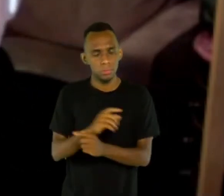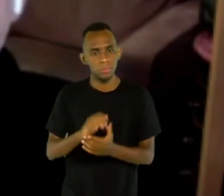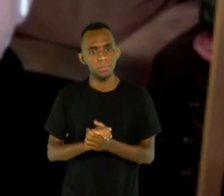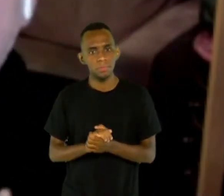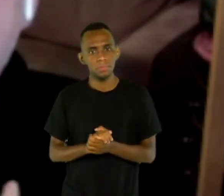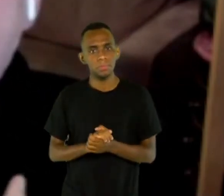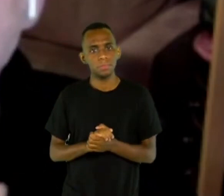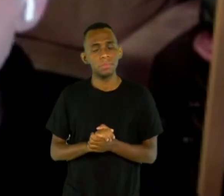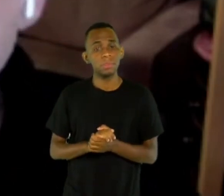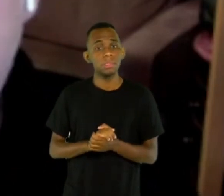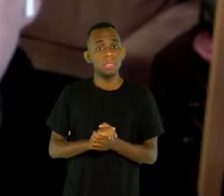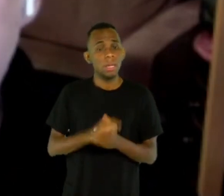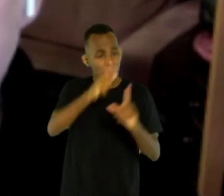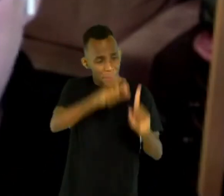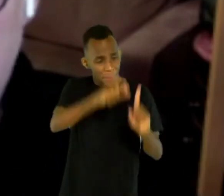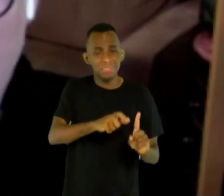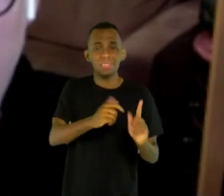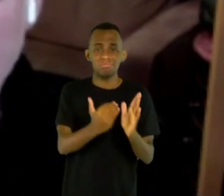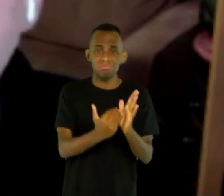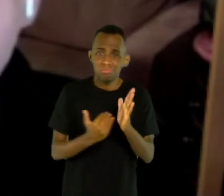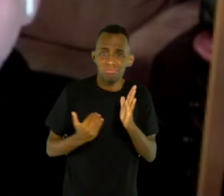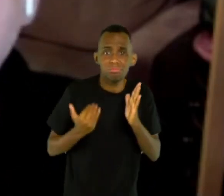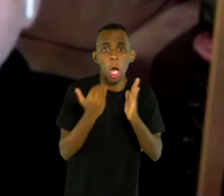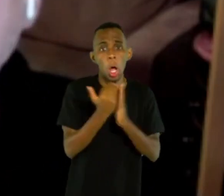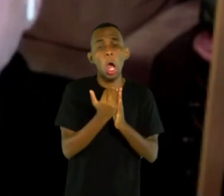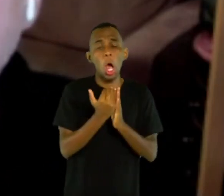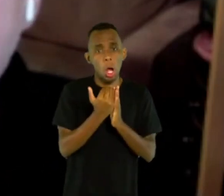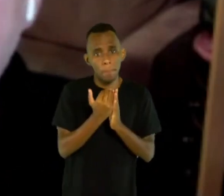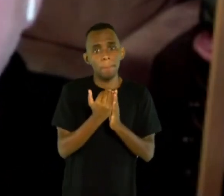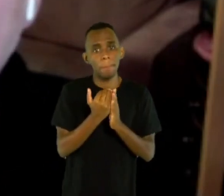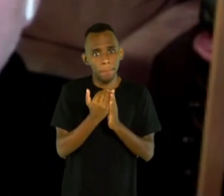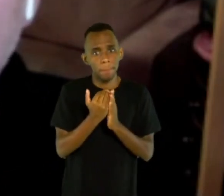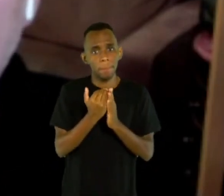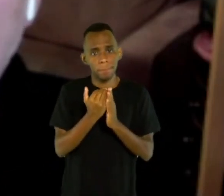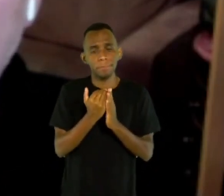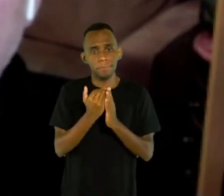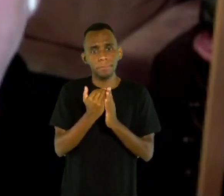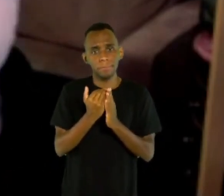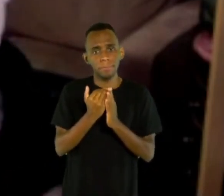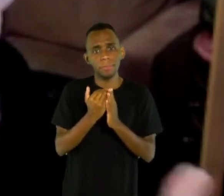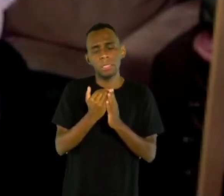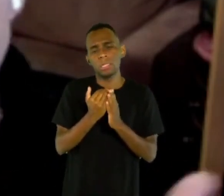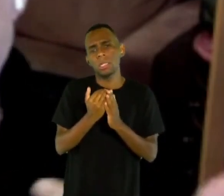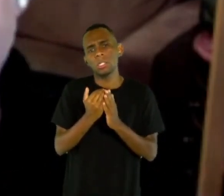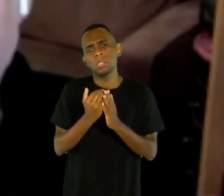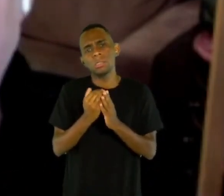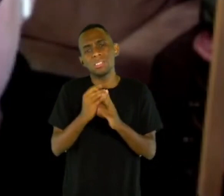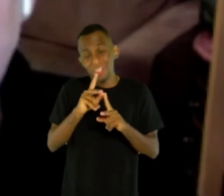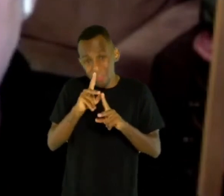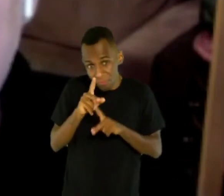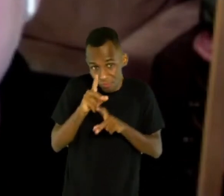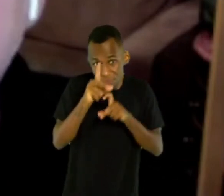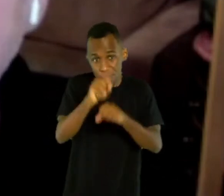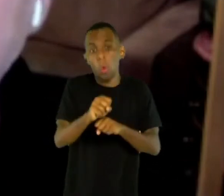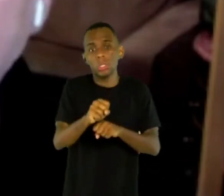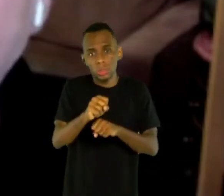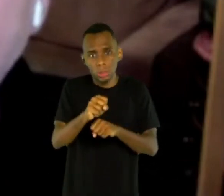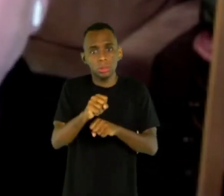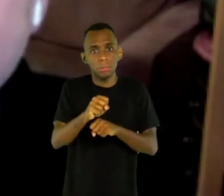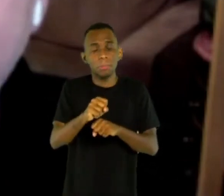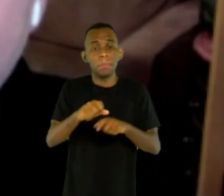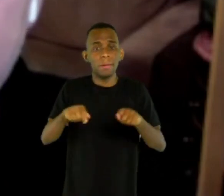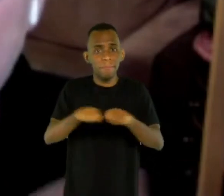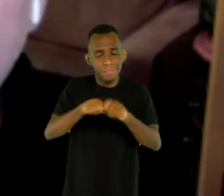ao personagem, me obrigou a uma imersão realmente muito, muito forte e a fazer pesquisa, a